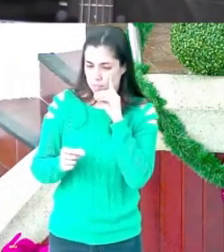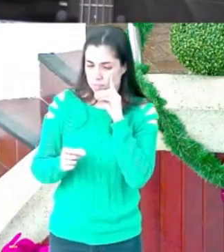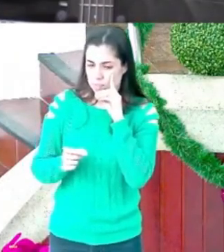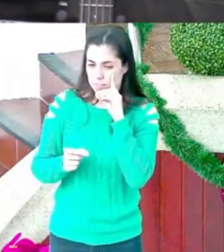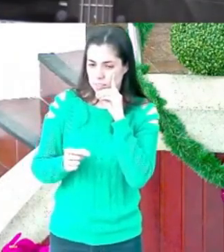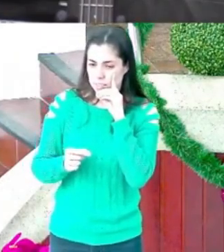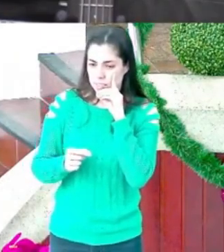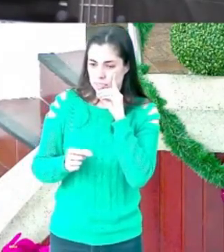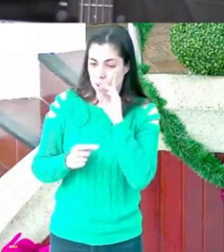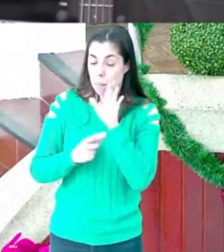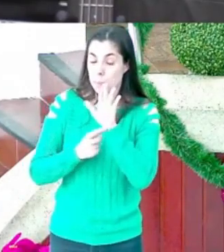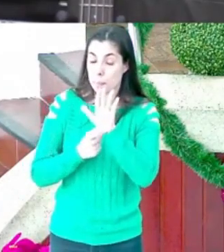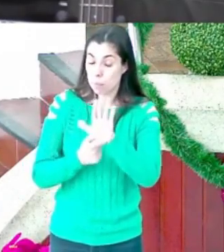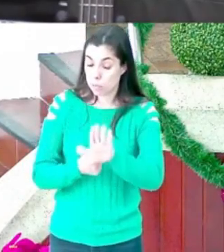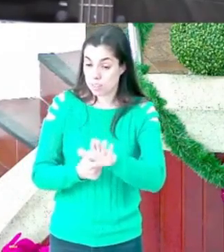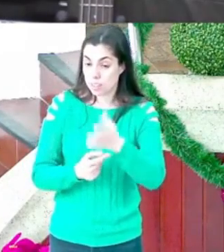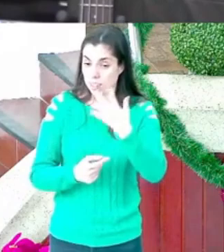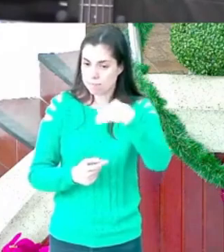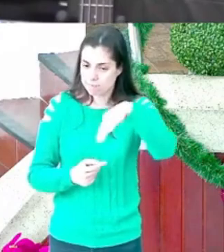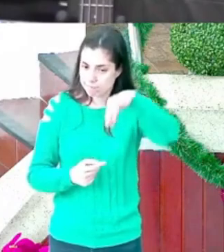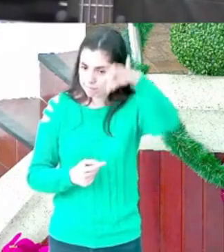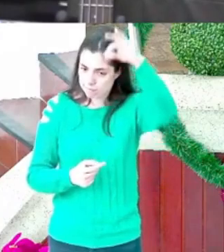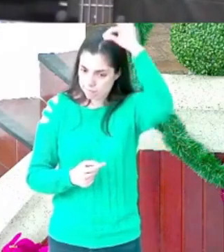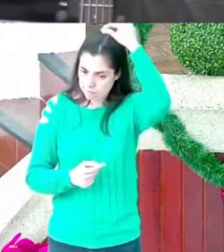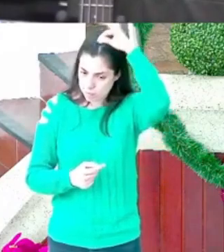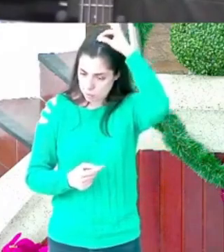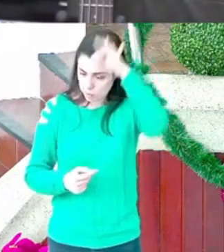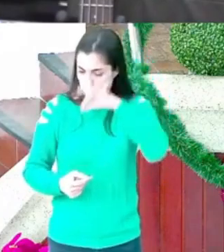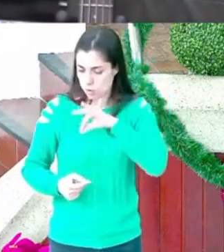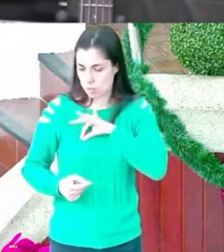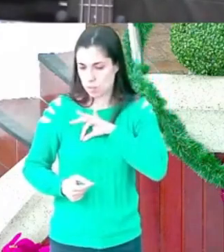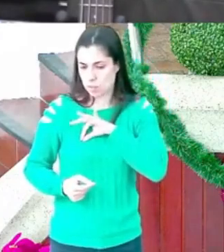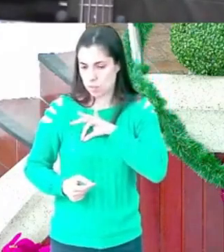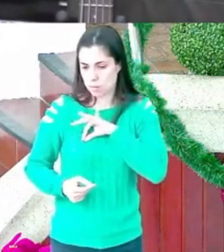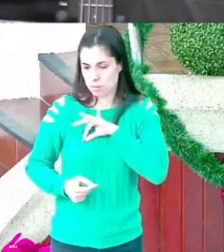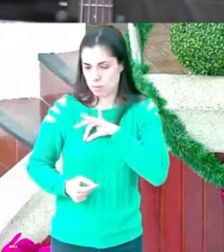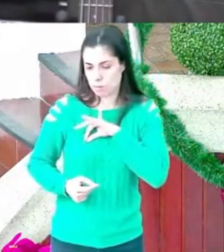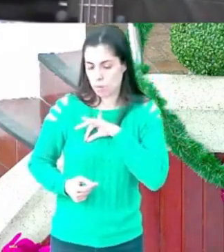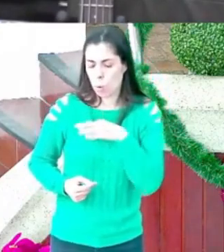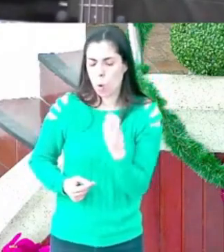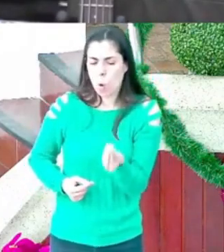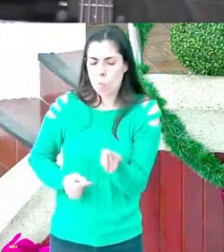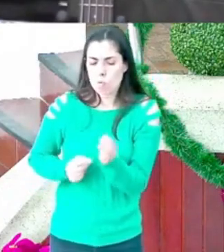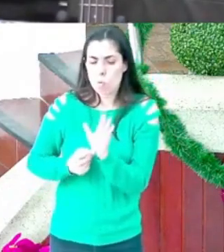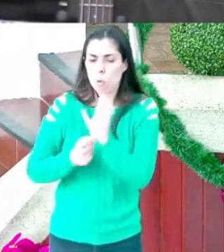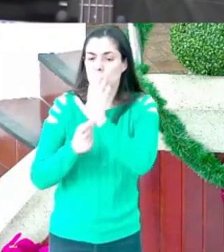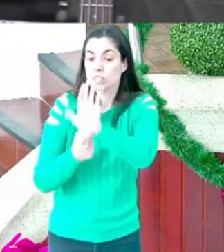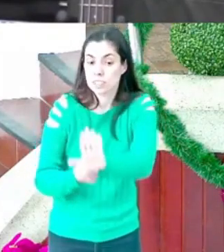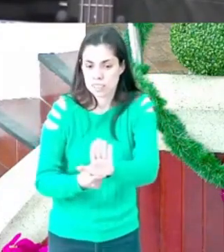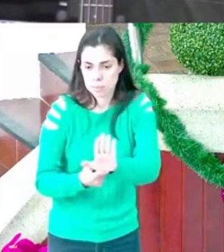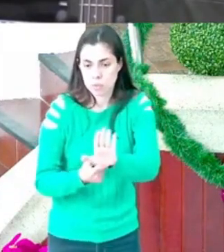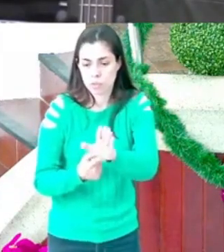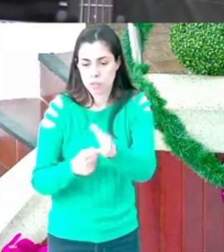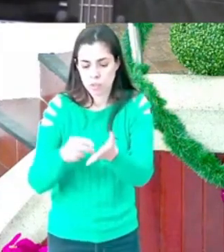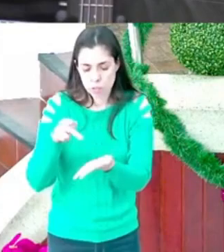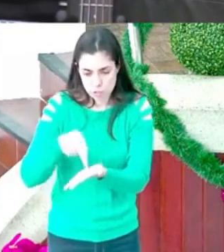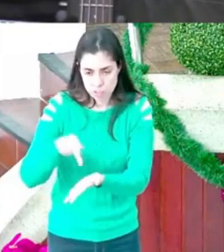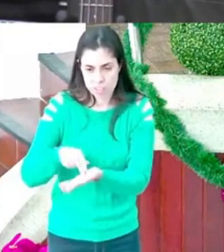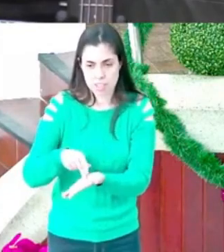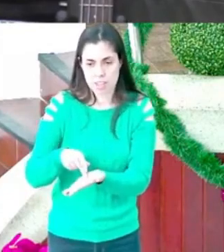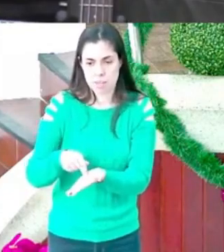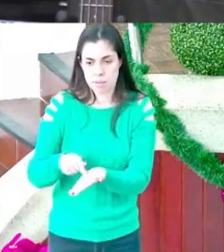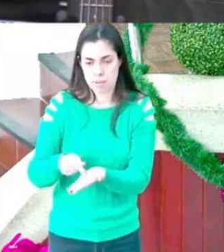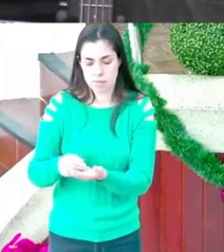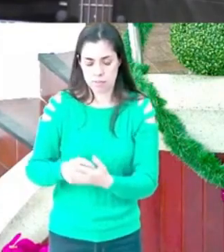está pregando, ilustrações e aplicações caminham lado a lado no Sermão do